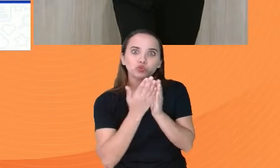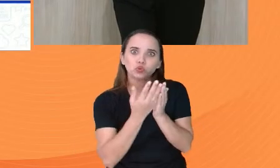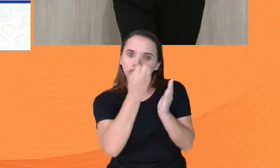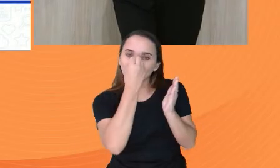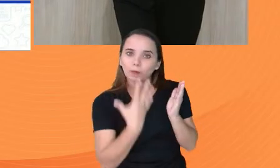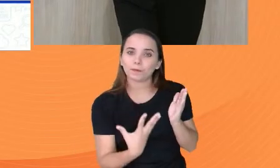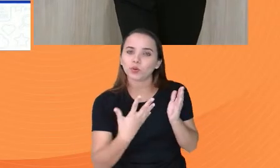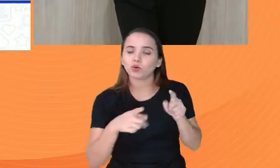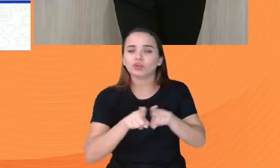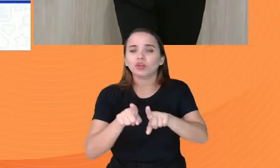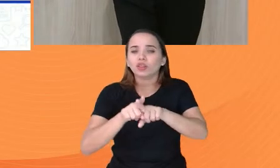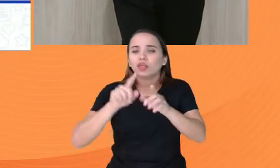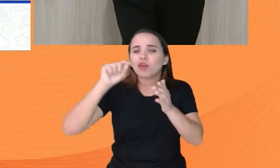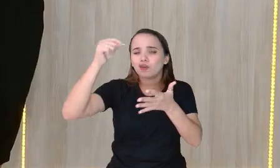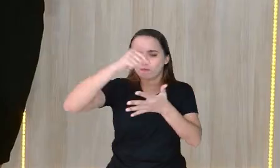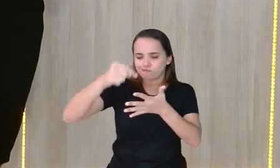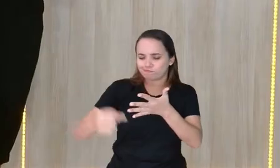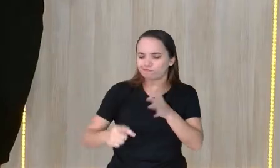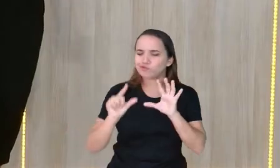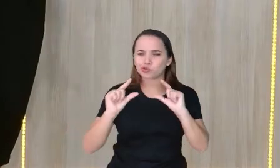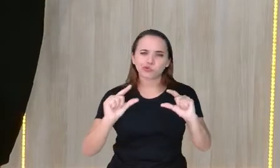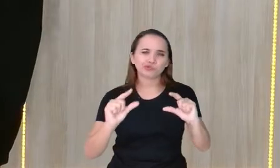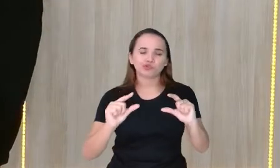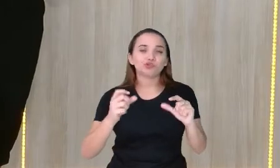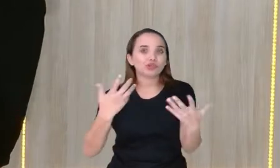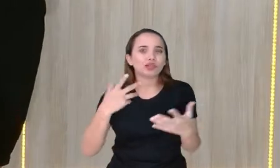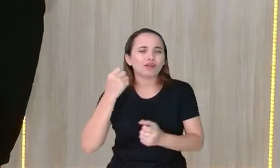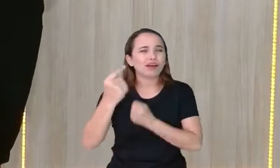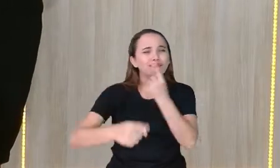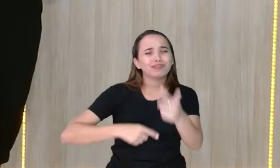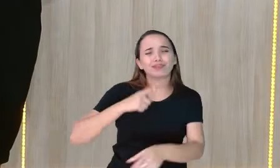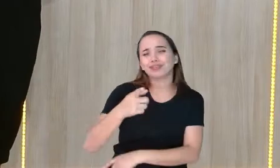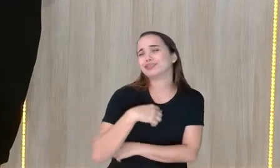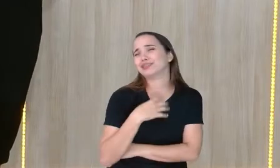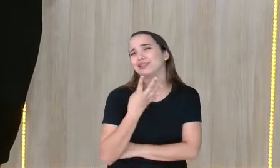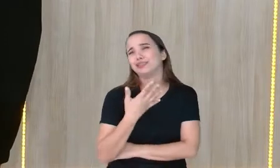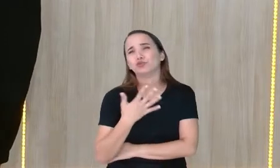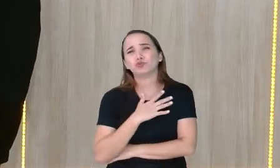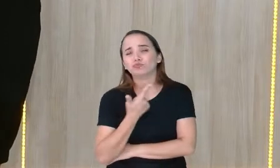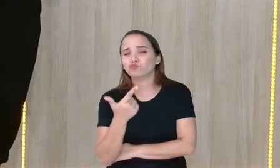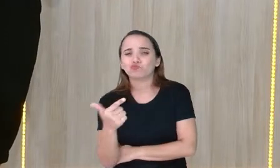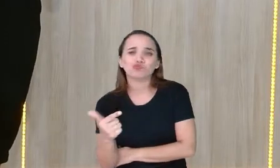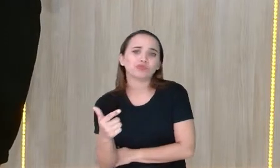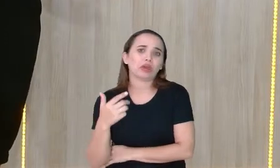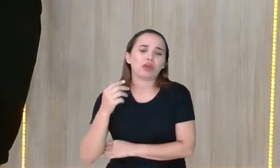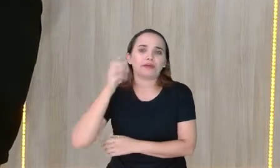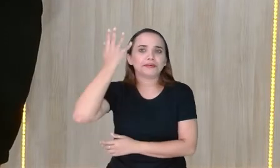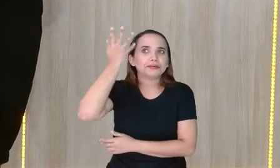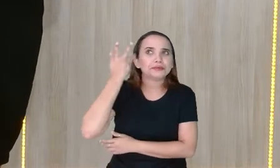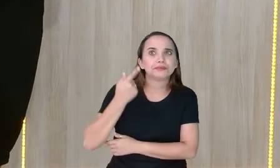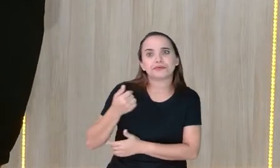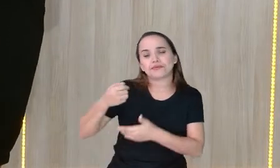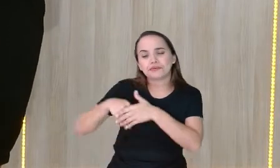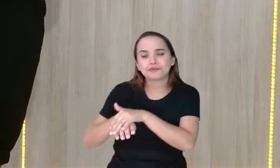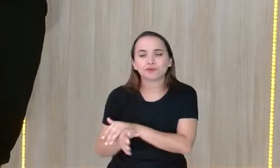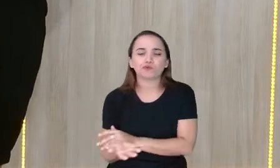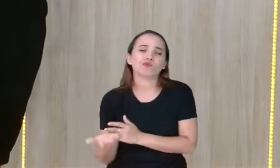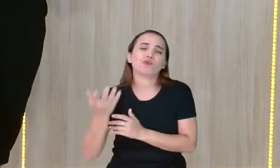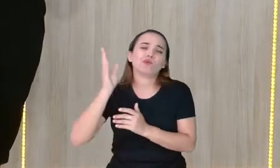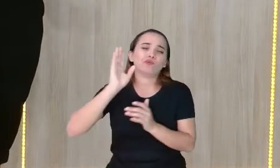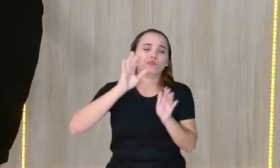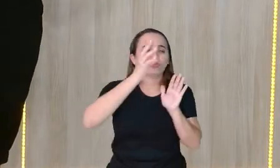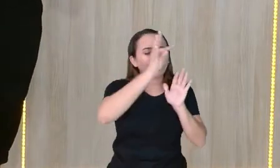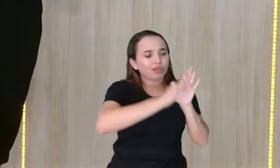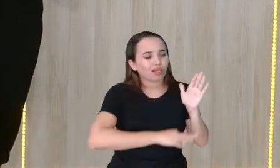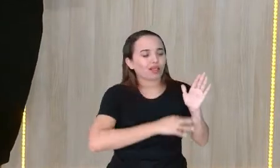eles são curtos, né? Já que são microcontos. Então, já que vocês às vezes não têm muito um gosto, um hábito pela leitura, Talvez o mini-conto seja